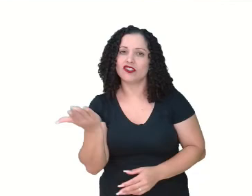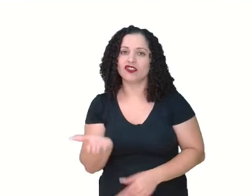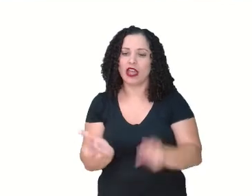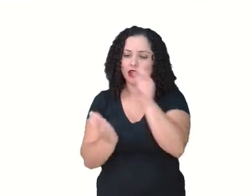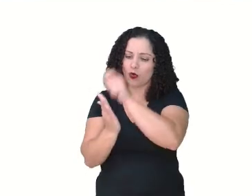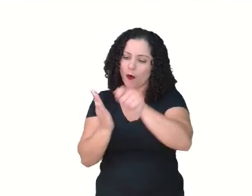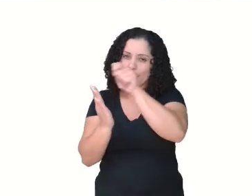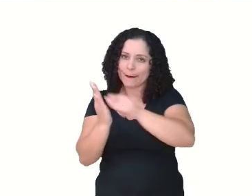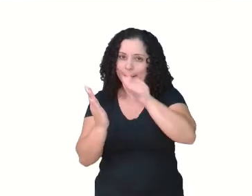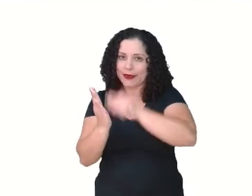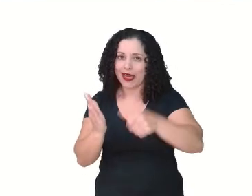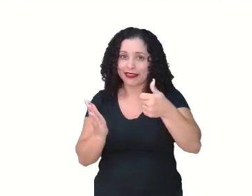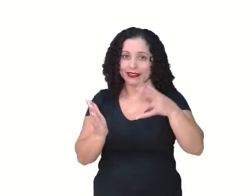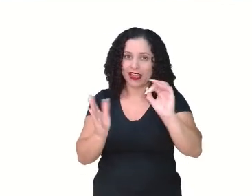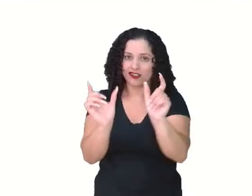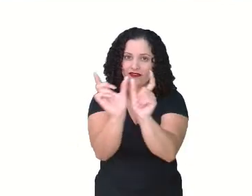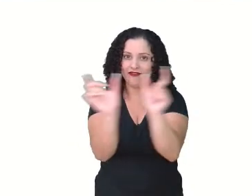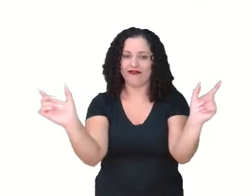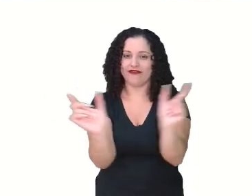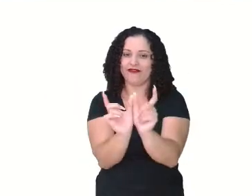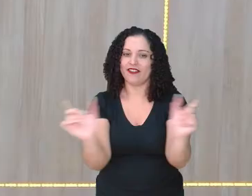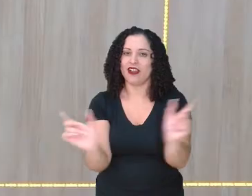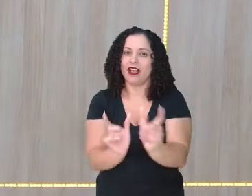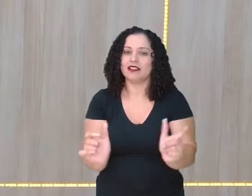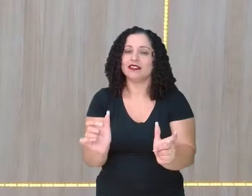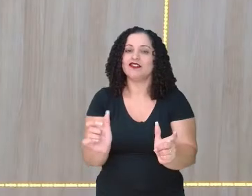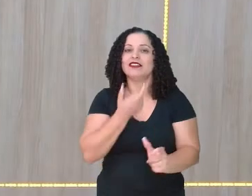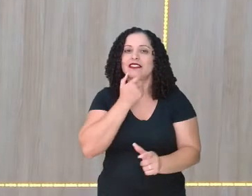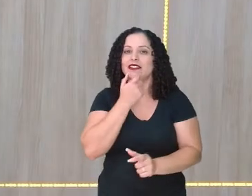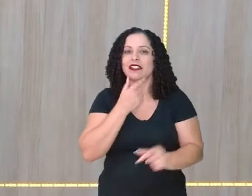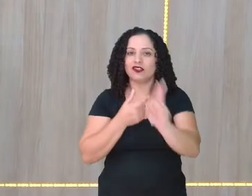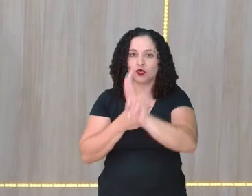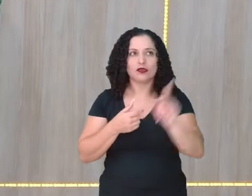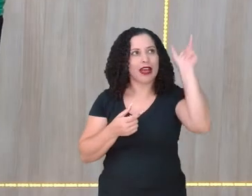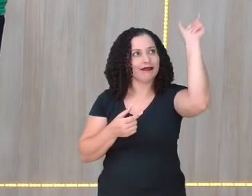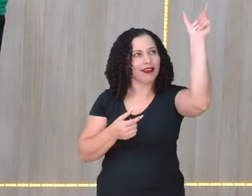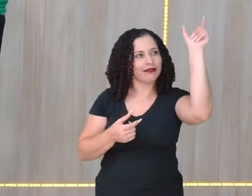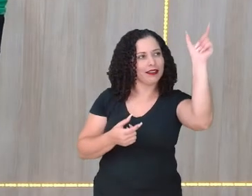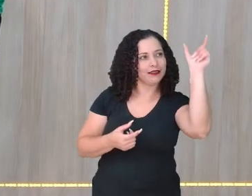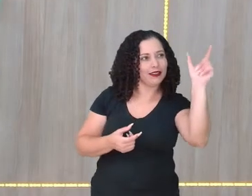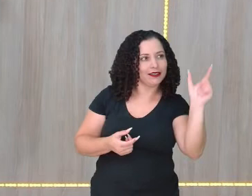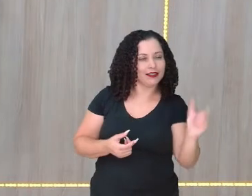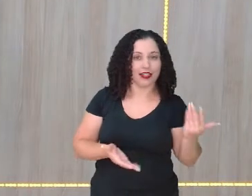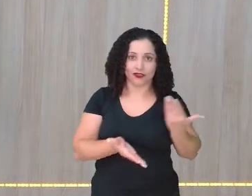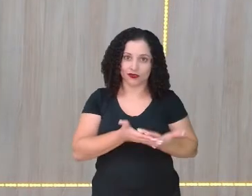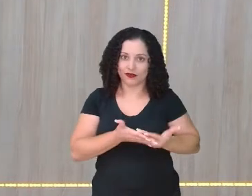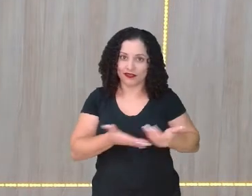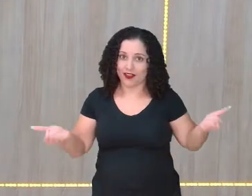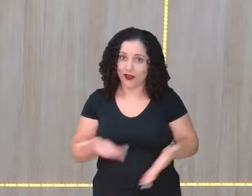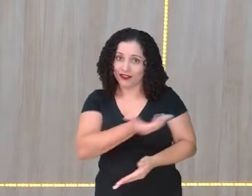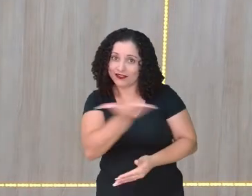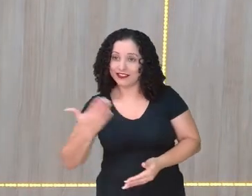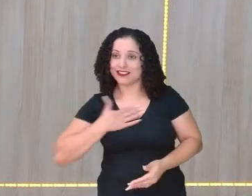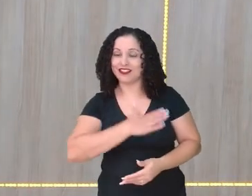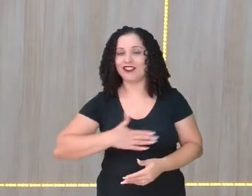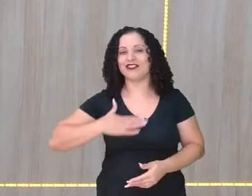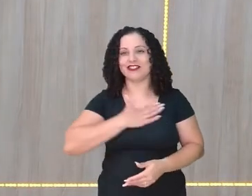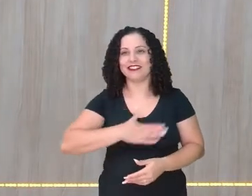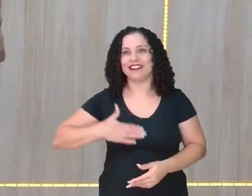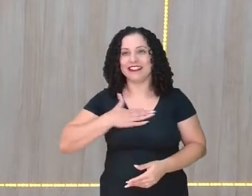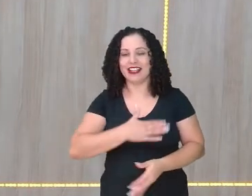em inglês usando as WH questions, usando cada uma dessas palavras interrogativas que a gente viu aqui. Eu espero que você tenha gostado da aula.